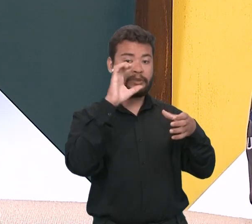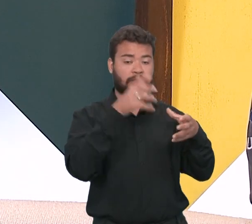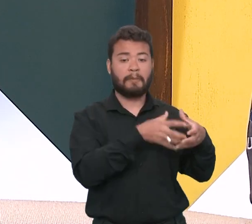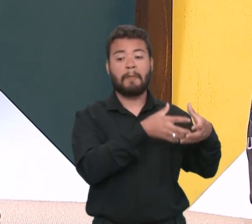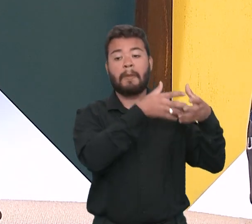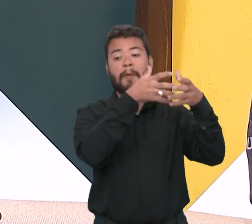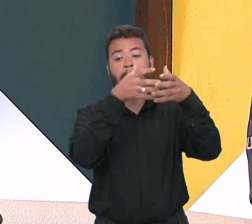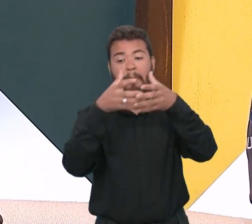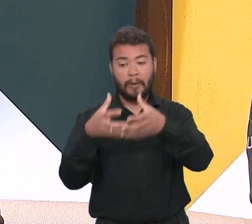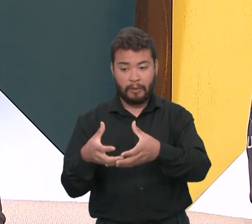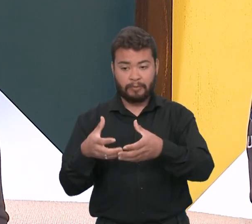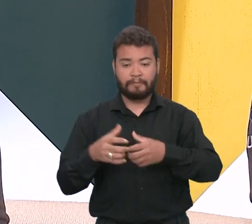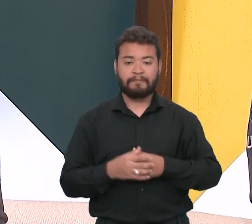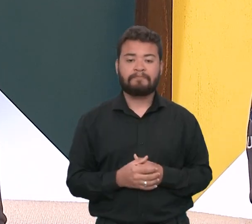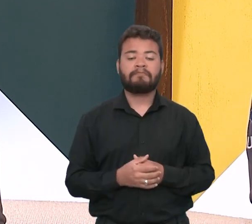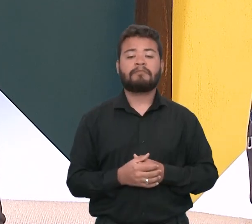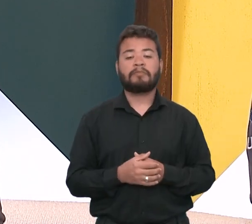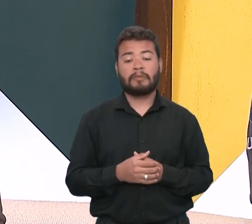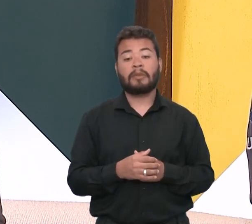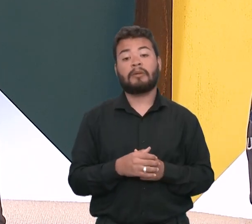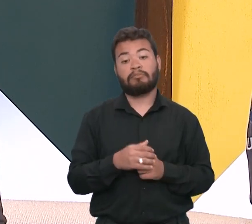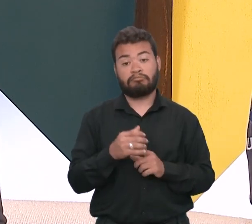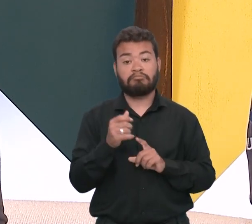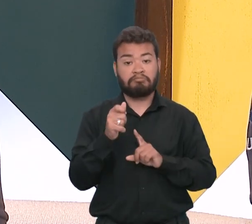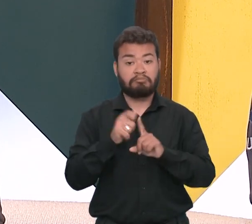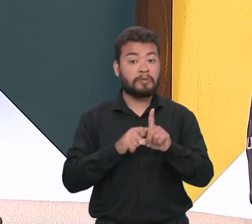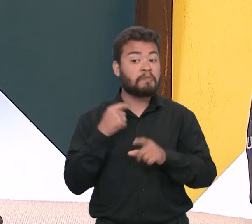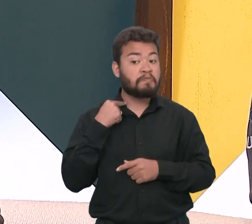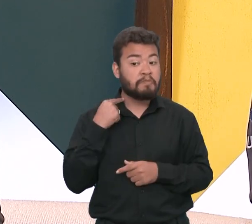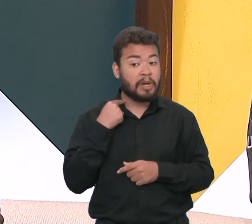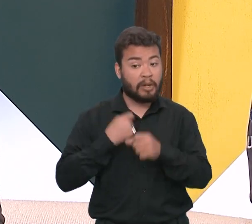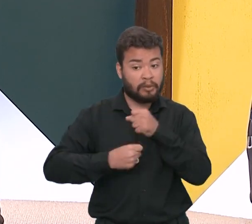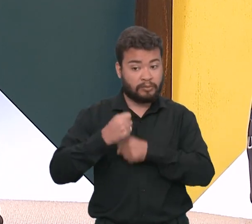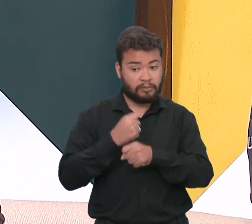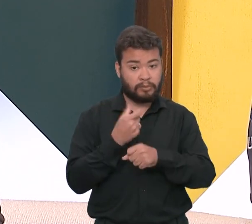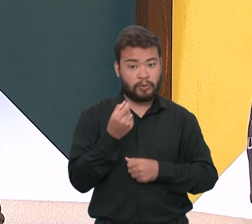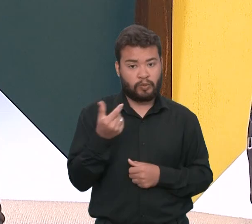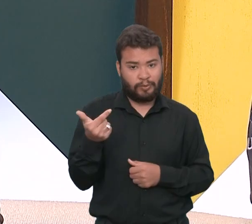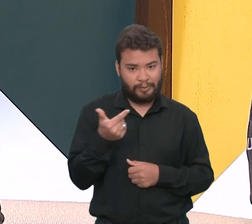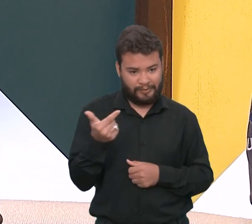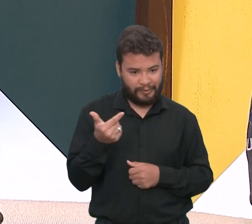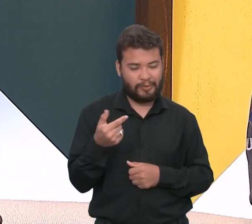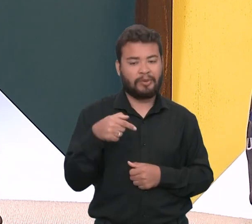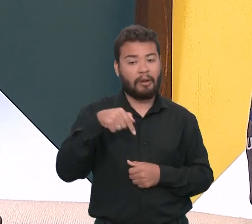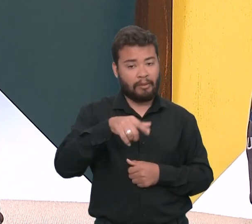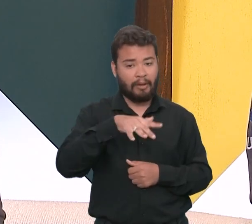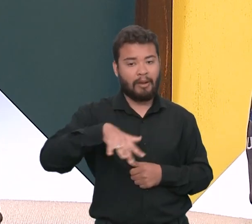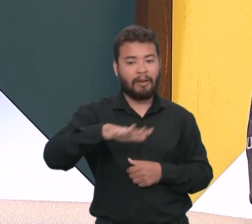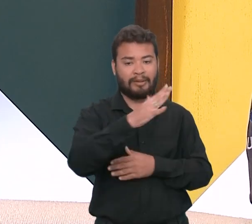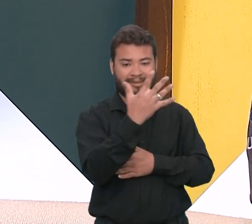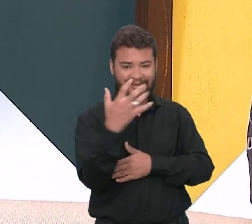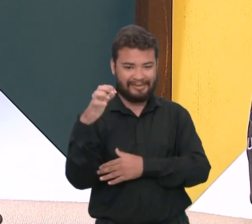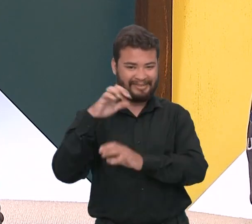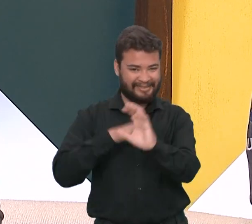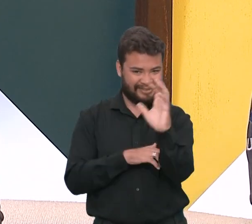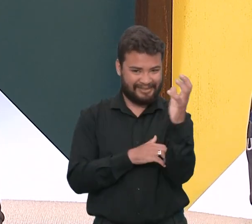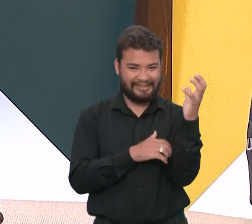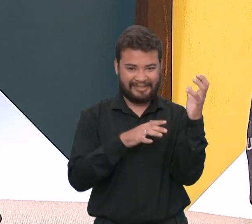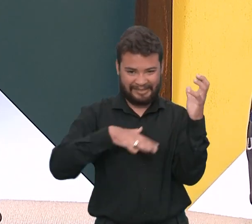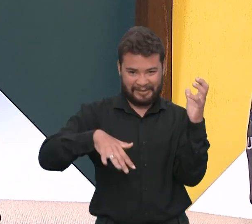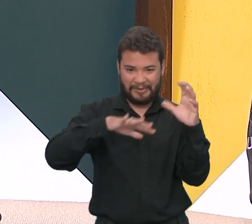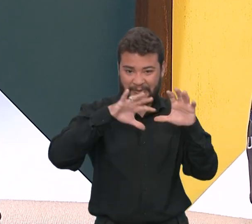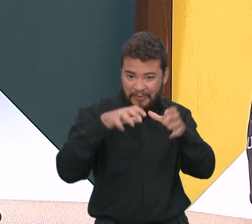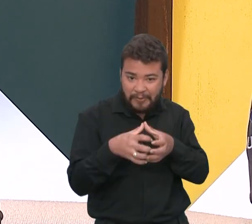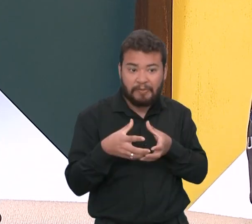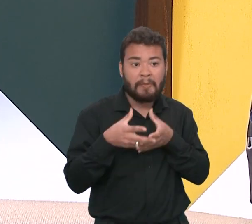caverna. Então, em maio de 2022, a gente foi, né, fazer a coleta aqui no Cerrado, a primeira coleta aqui no Cerrado da nossa equipe. A gente